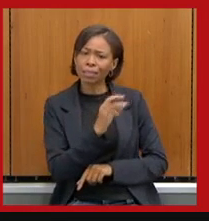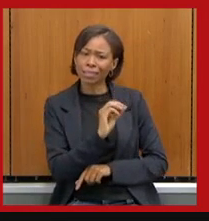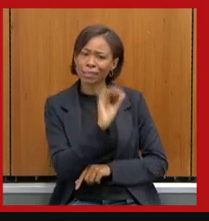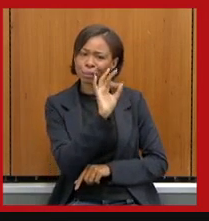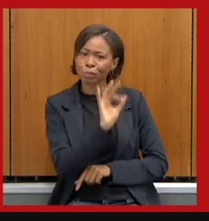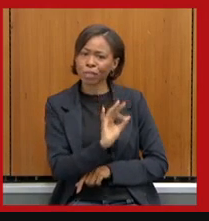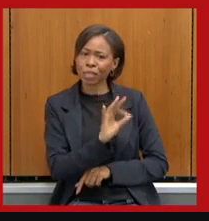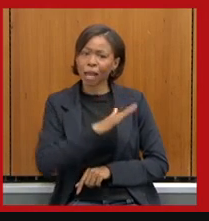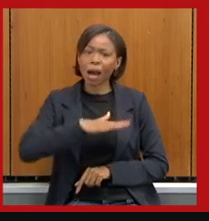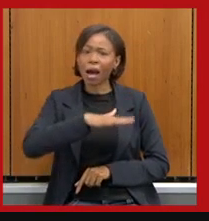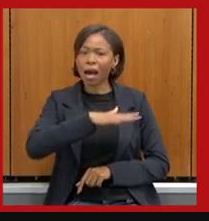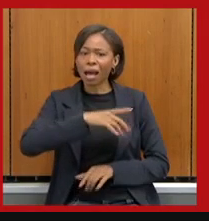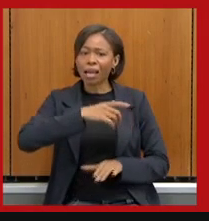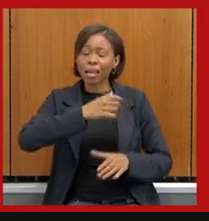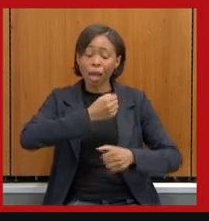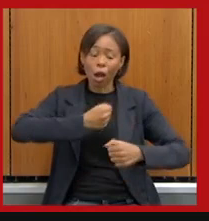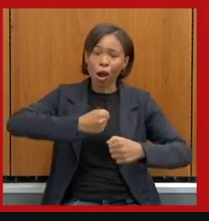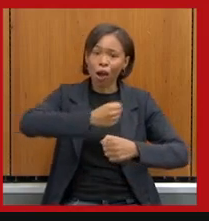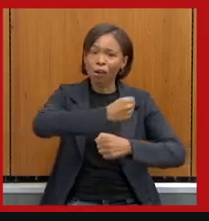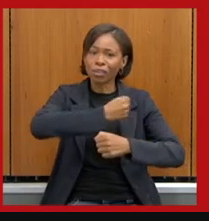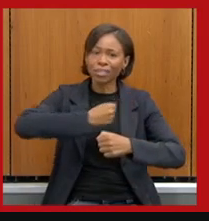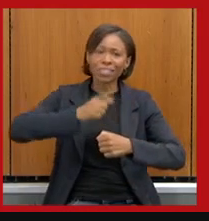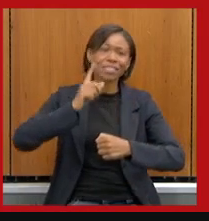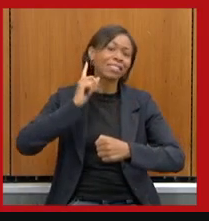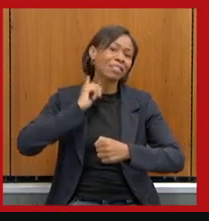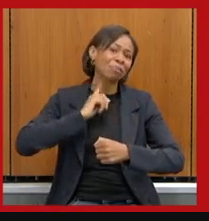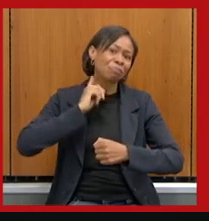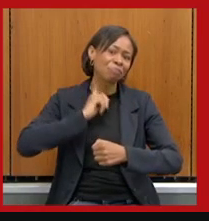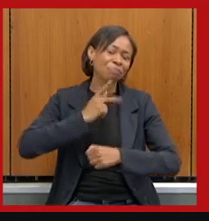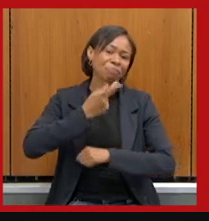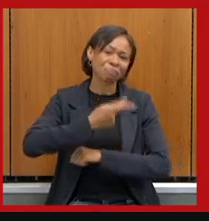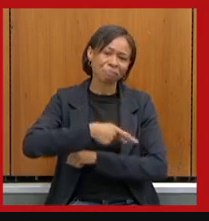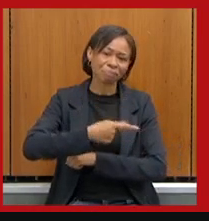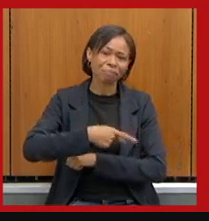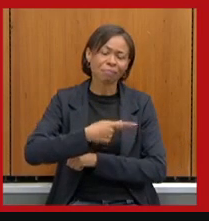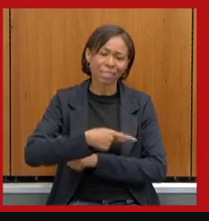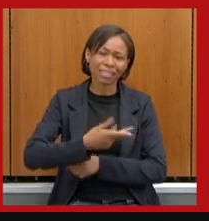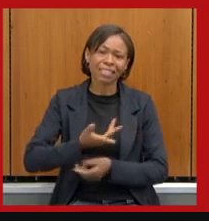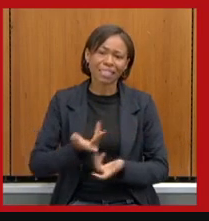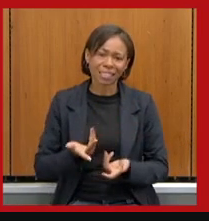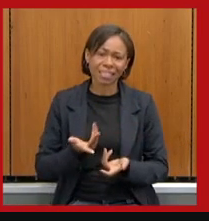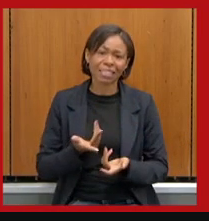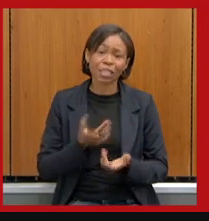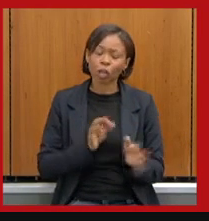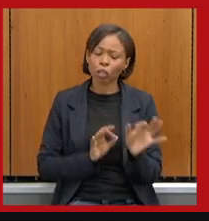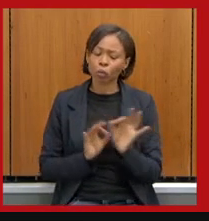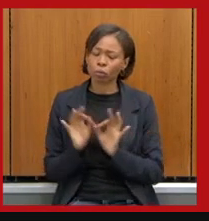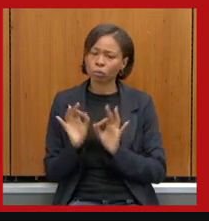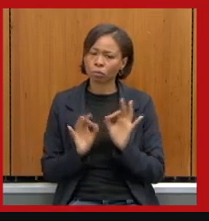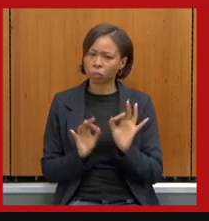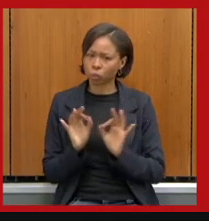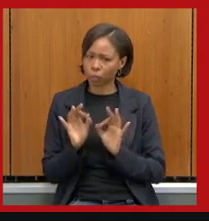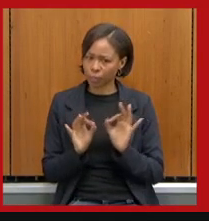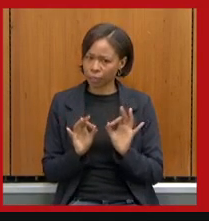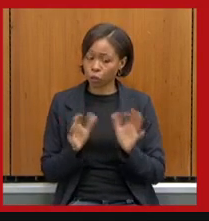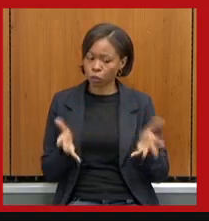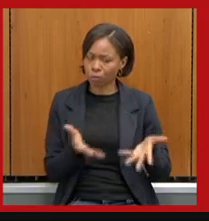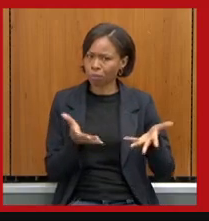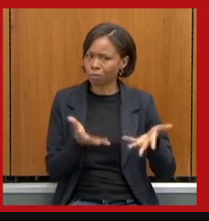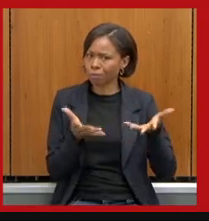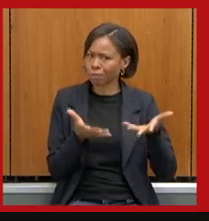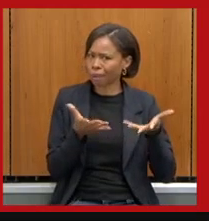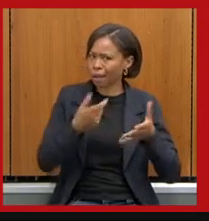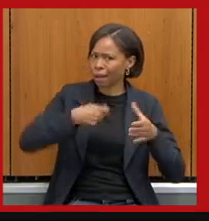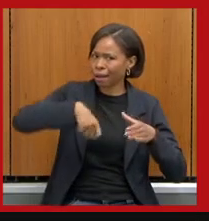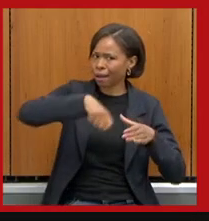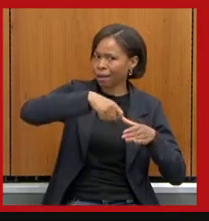com o projeto de elevar a cozinha mineira, que é uma proposta do Plano Estadual de Gastronomia, como